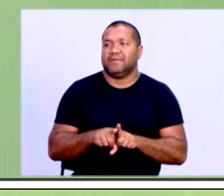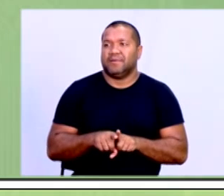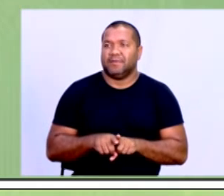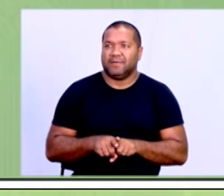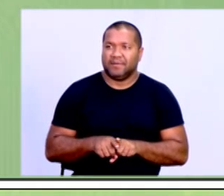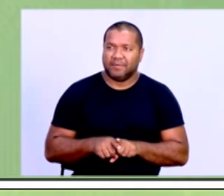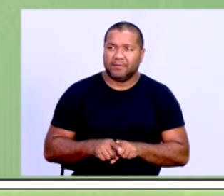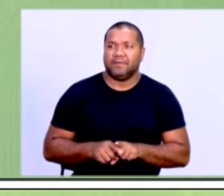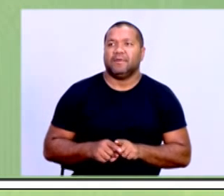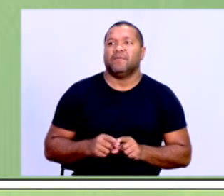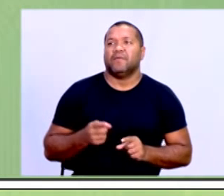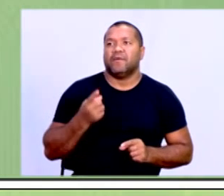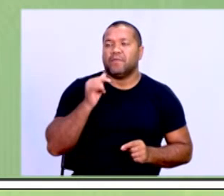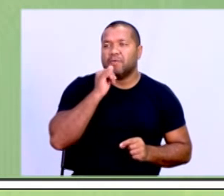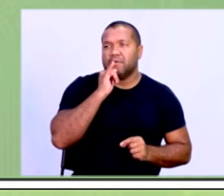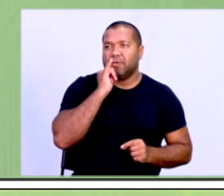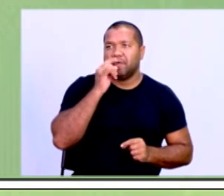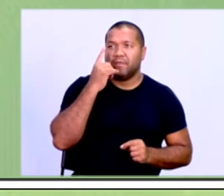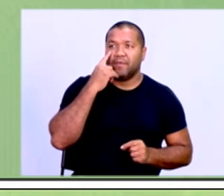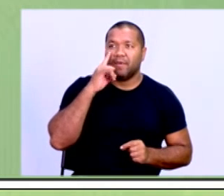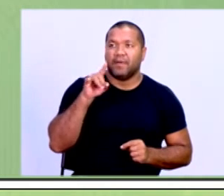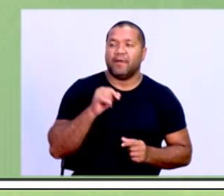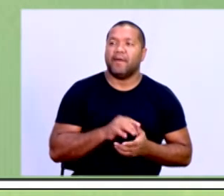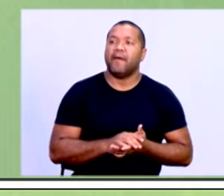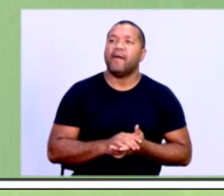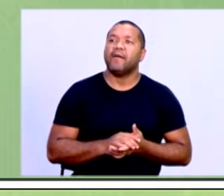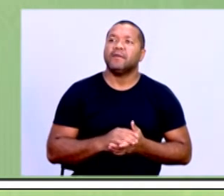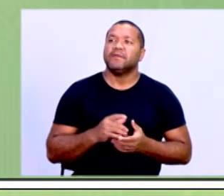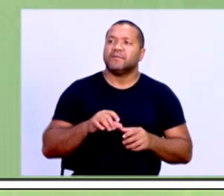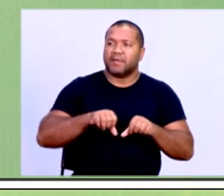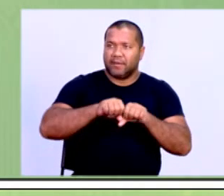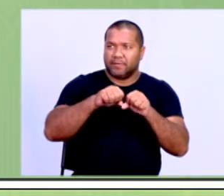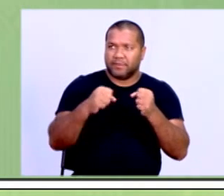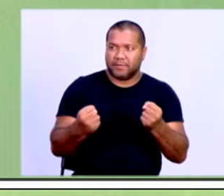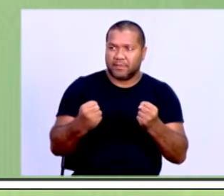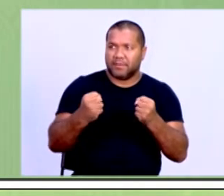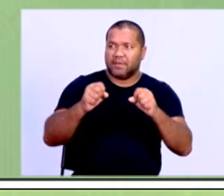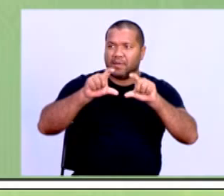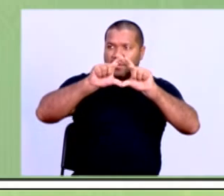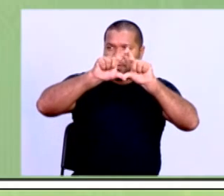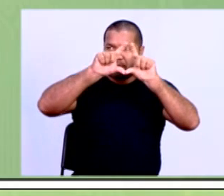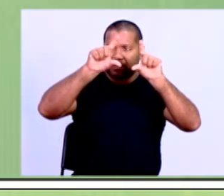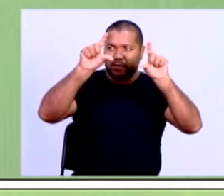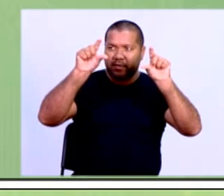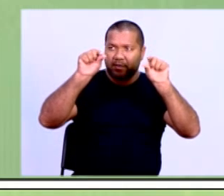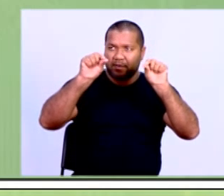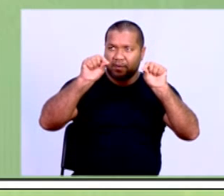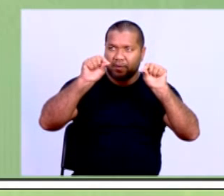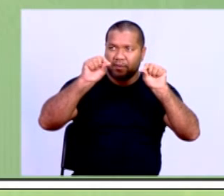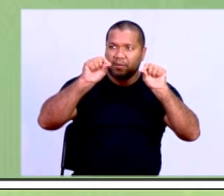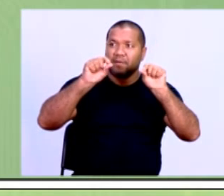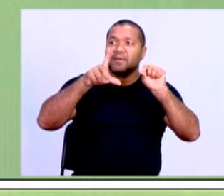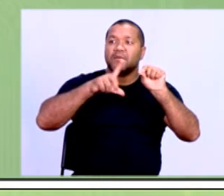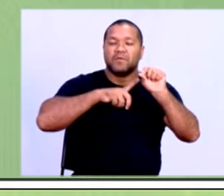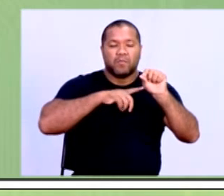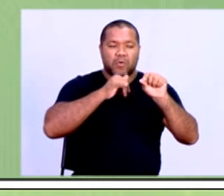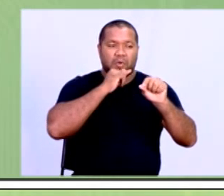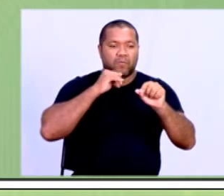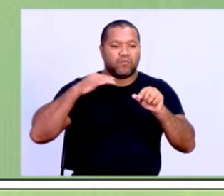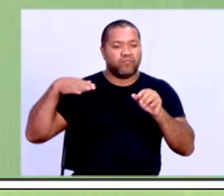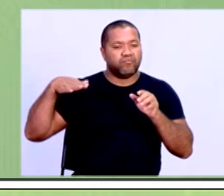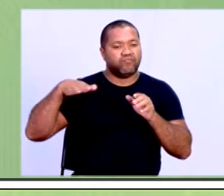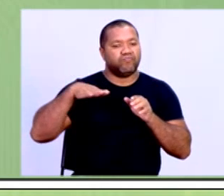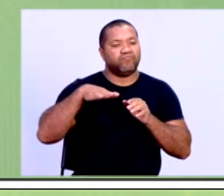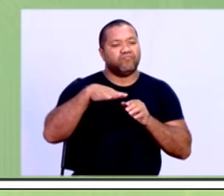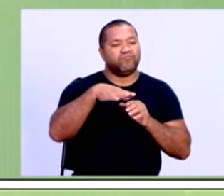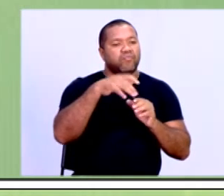nosso diagrama. Então, eu tenho aqui um sistema de pedágio,